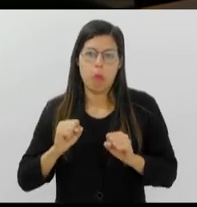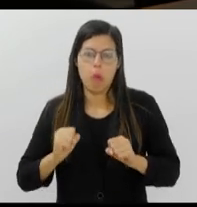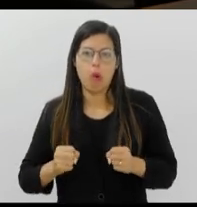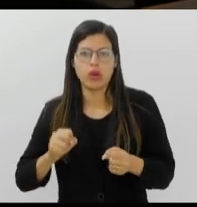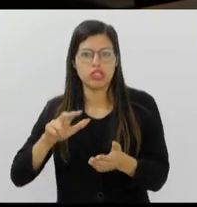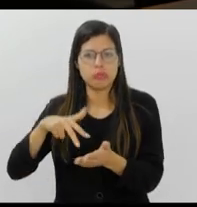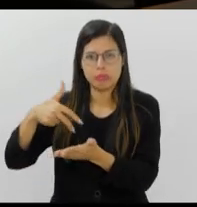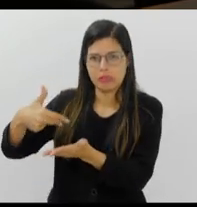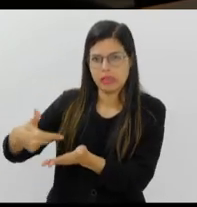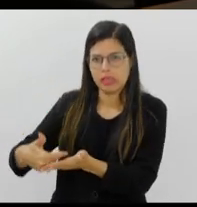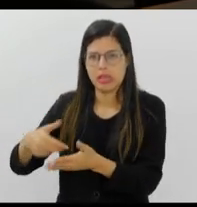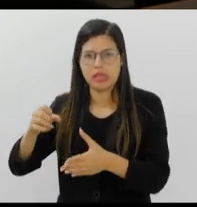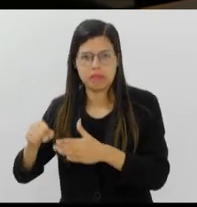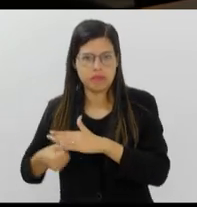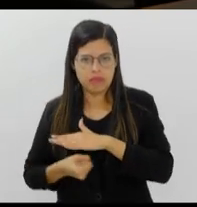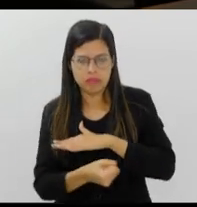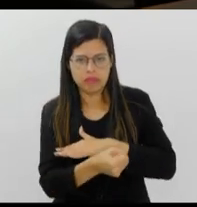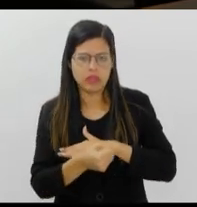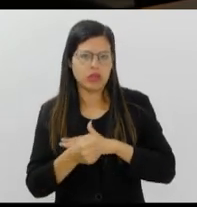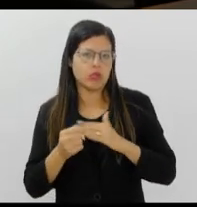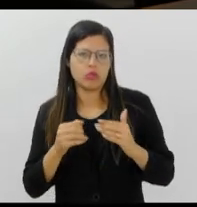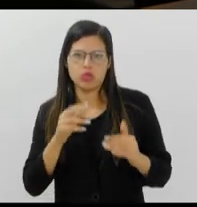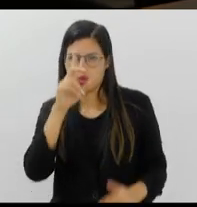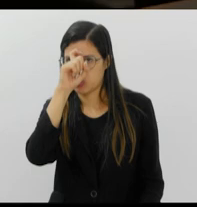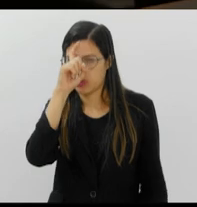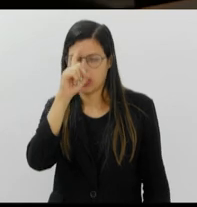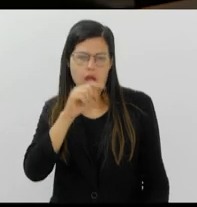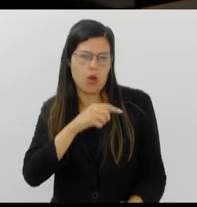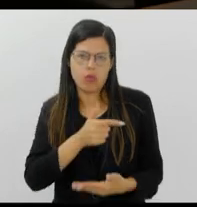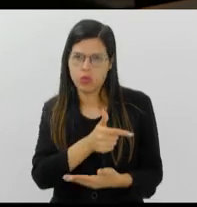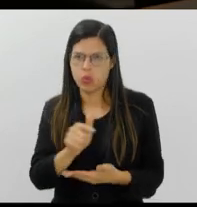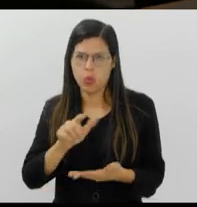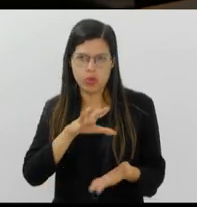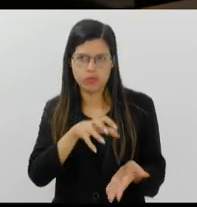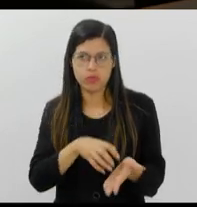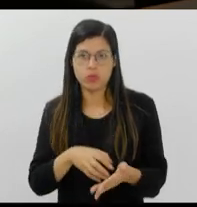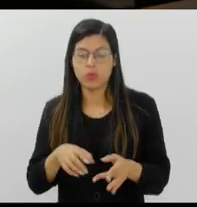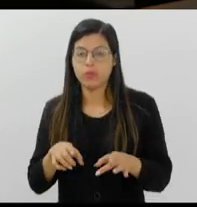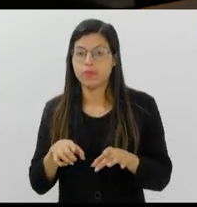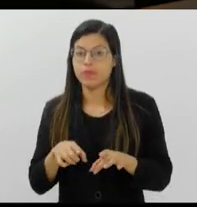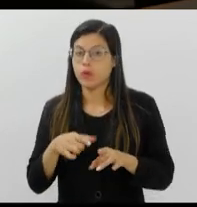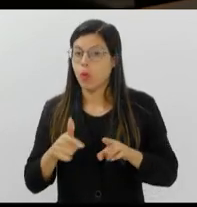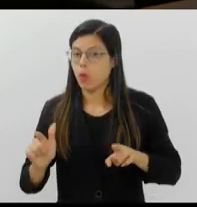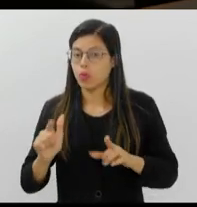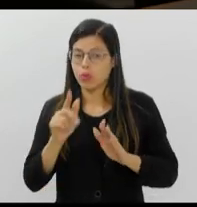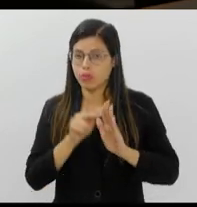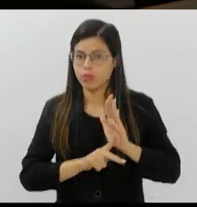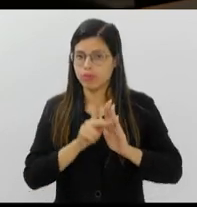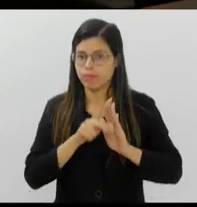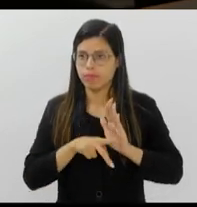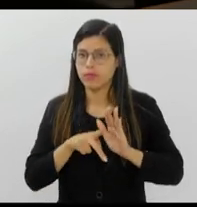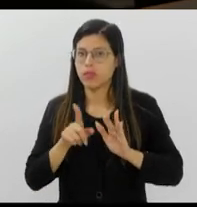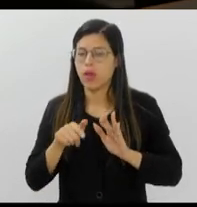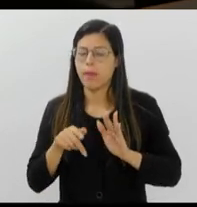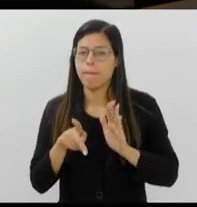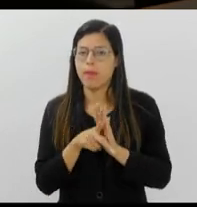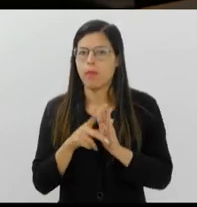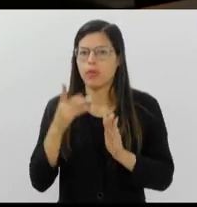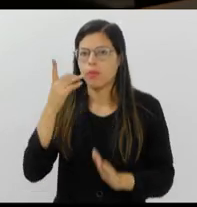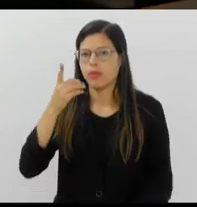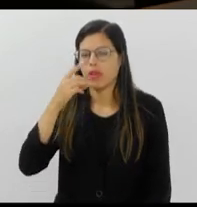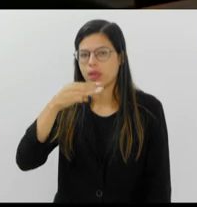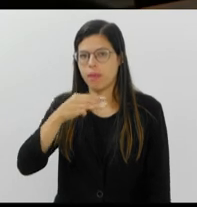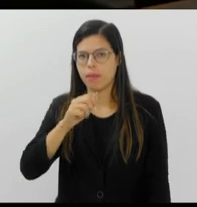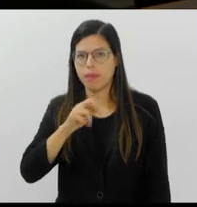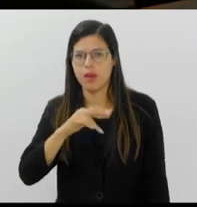ou clínicas também. O outro projeto que será analisado também pelos parlamentares nesta quinta-feira é o da deputada Marina do MST,